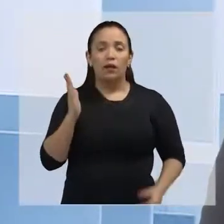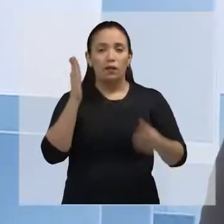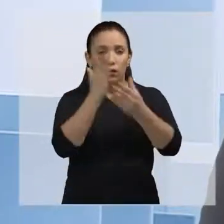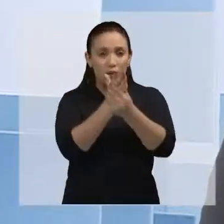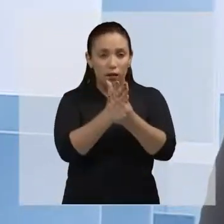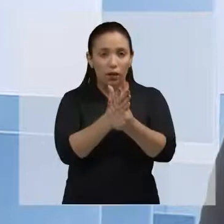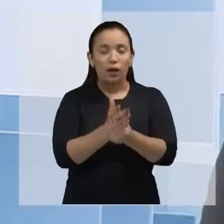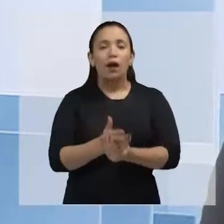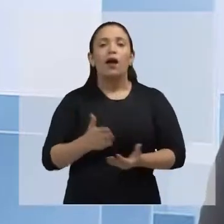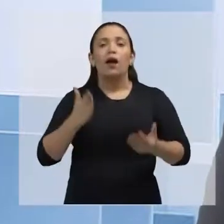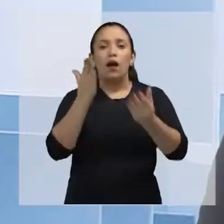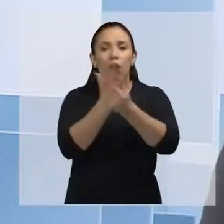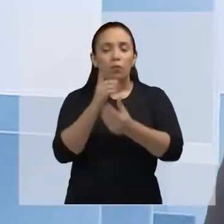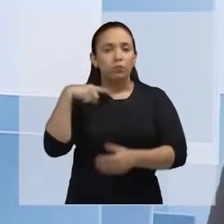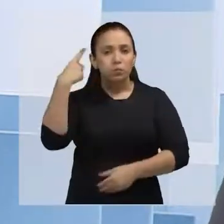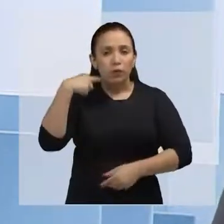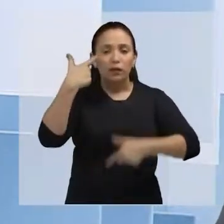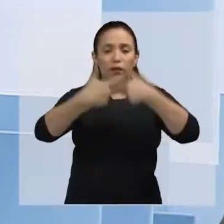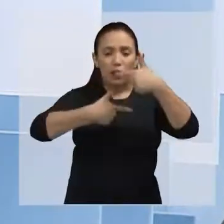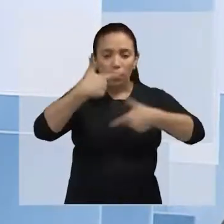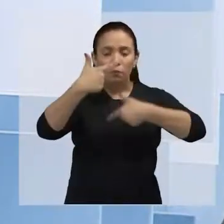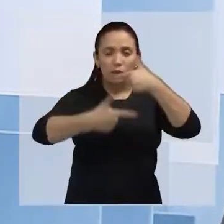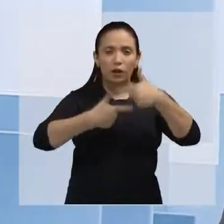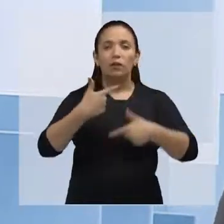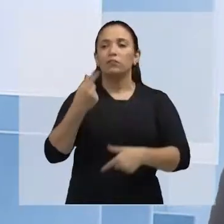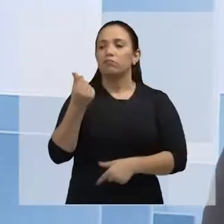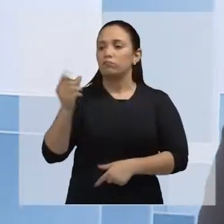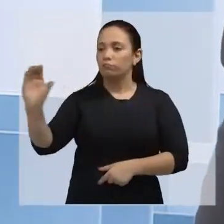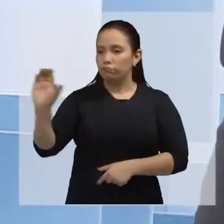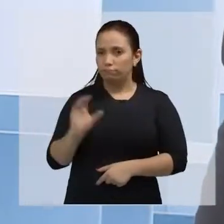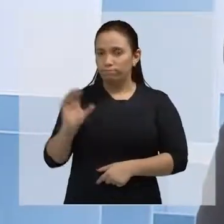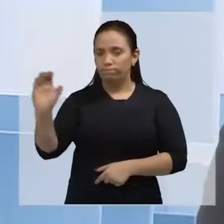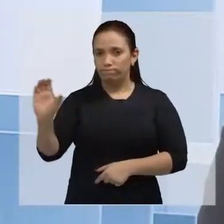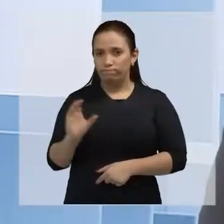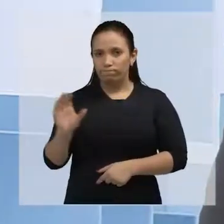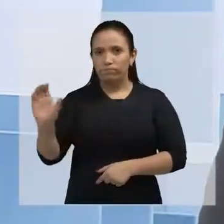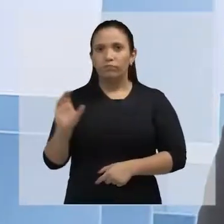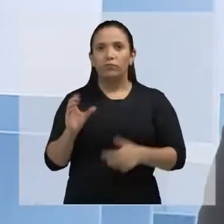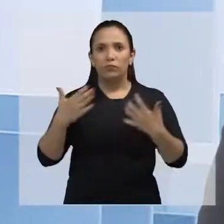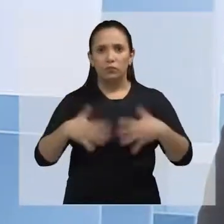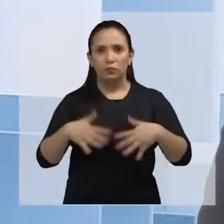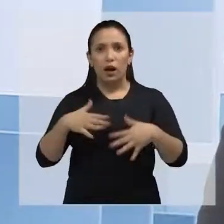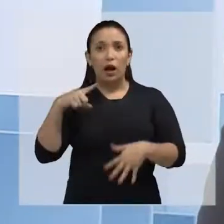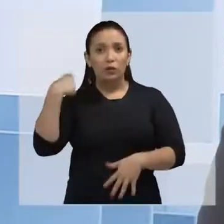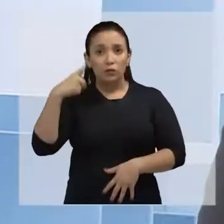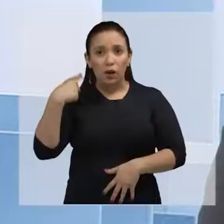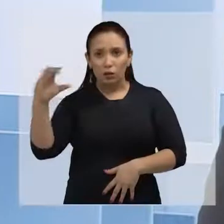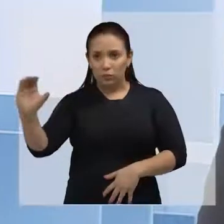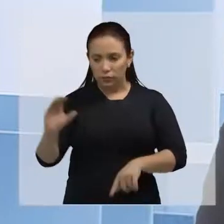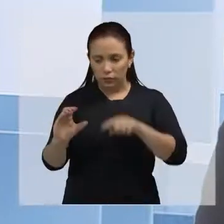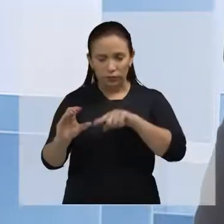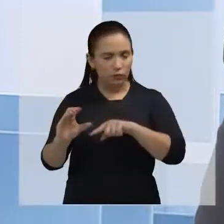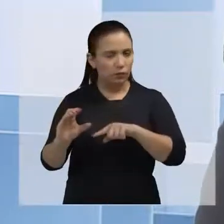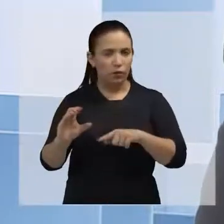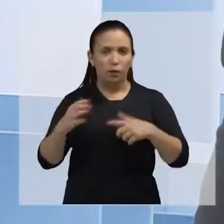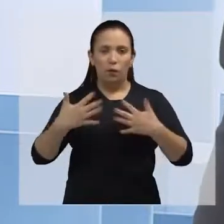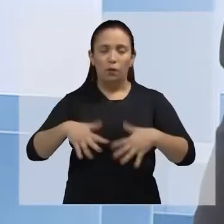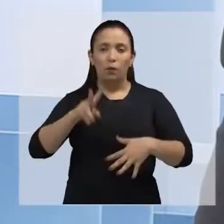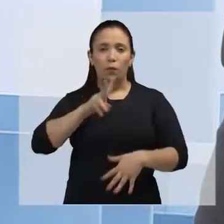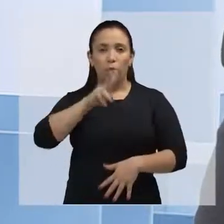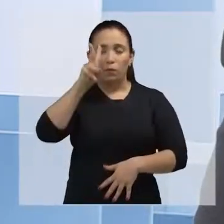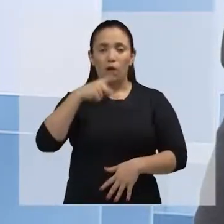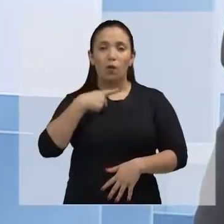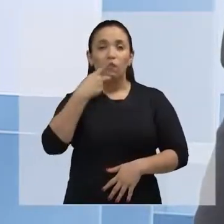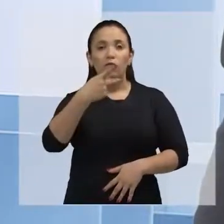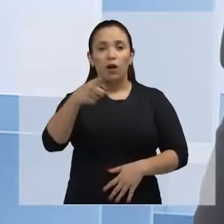embargo desse, cada recurso, cada trabalho é cash. E cash de banca de advogado, cara, meu amigo, se eu for dizer